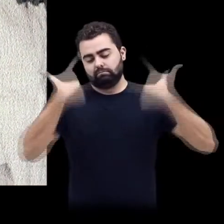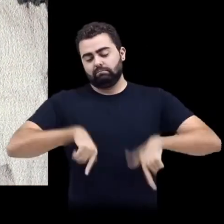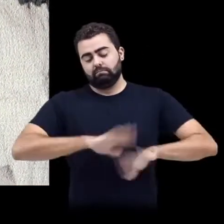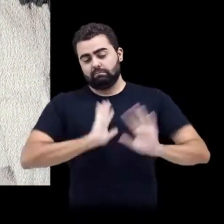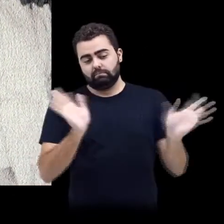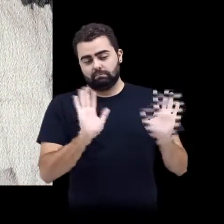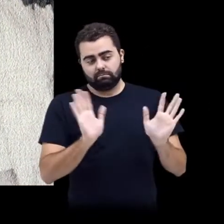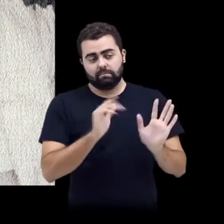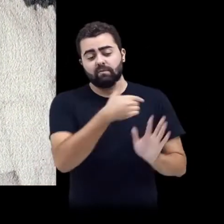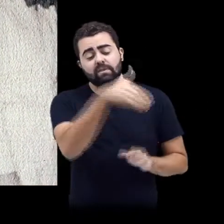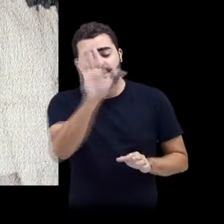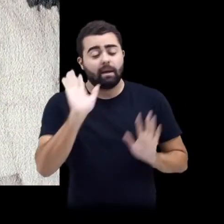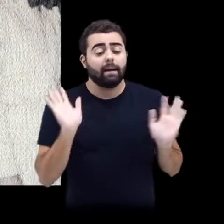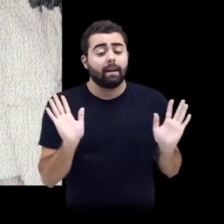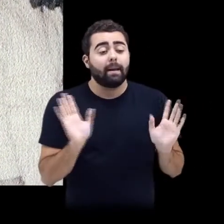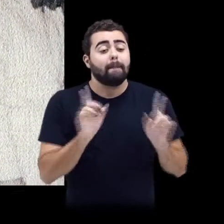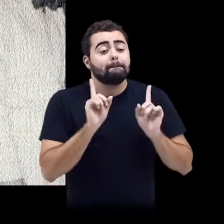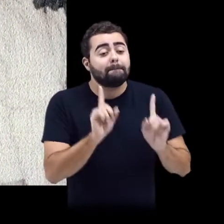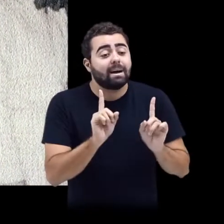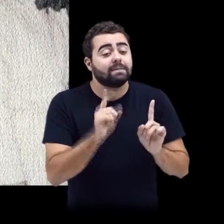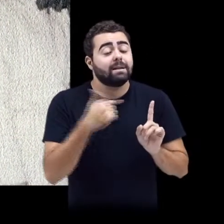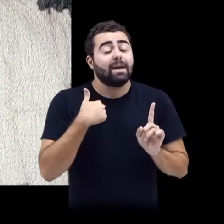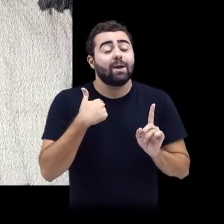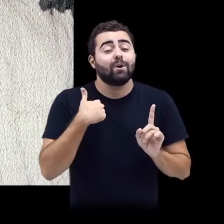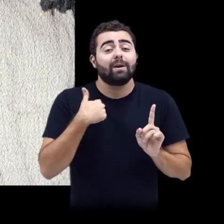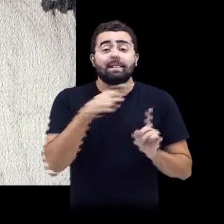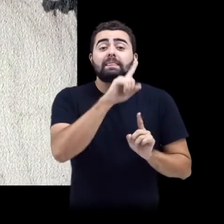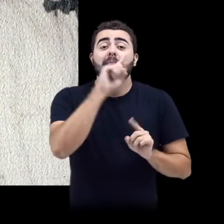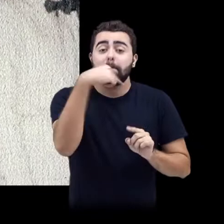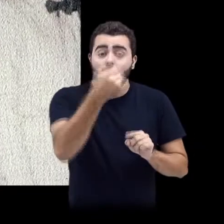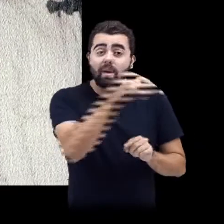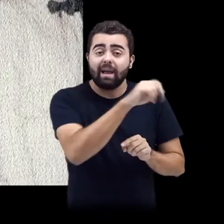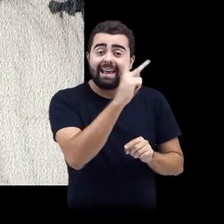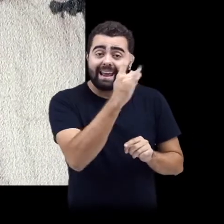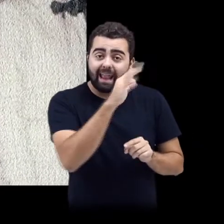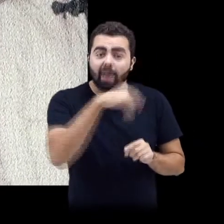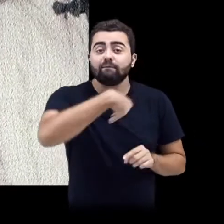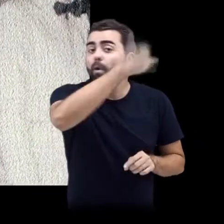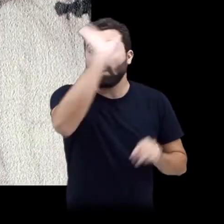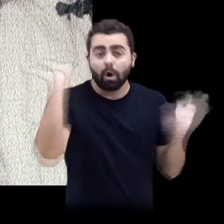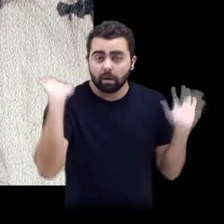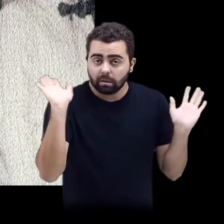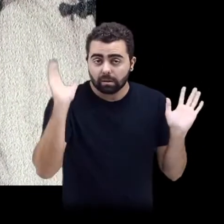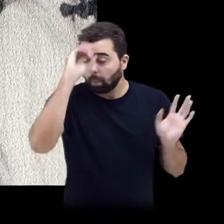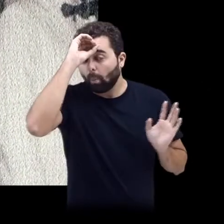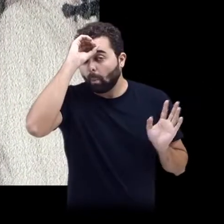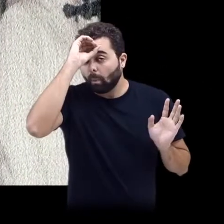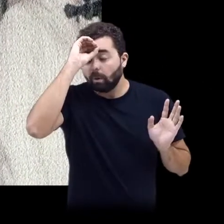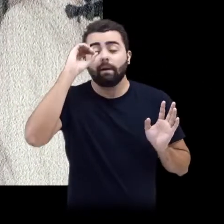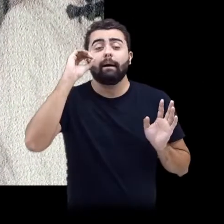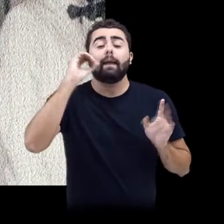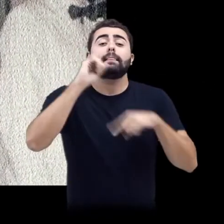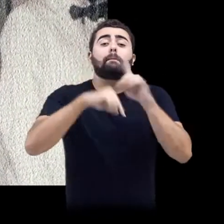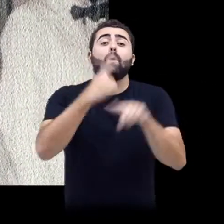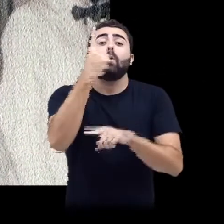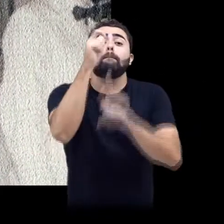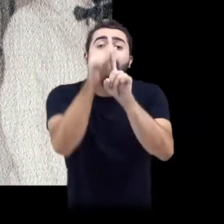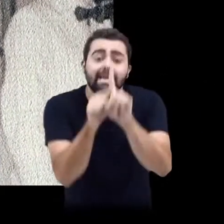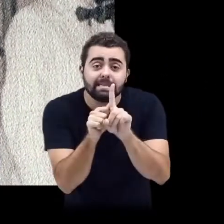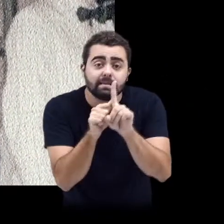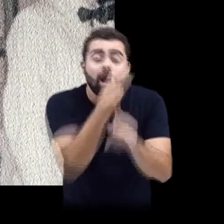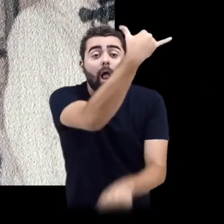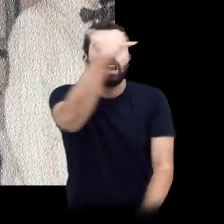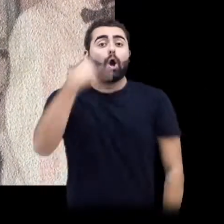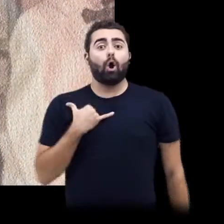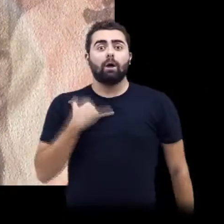tortura. Eu só soube notícia dele daí a um mês. Ele me telefonou, já de São Paulo. Era o